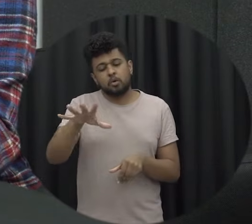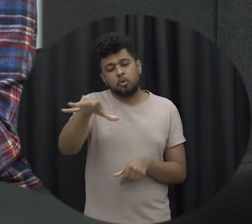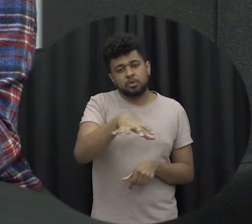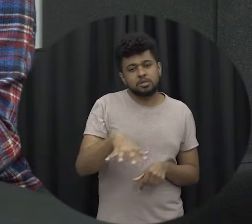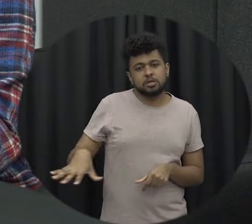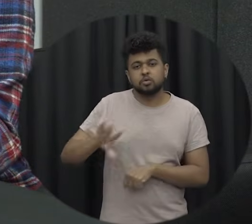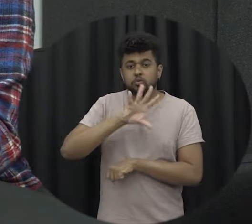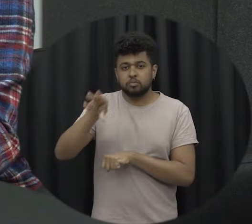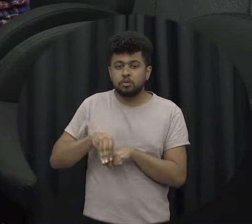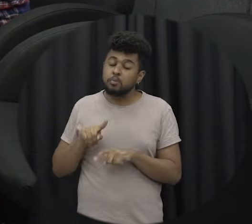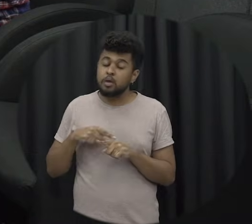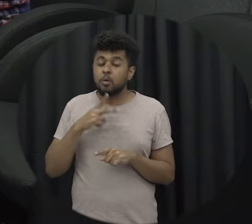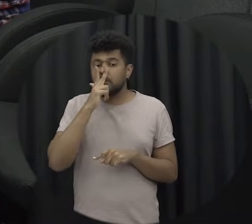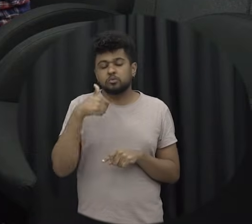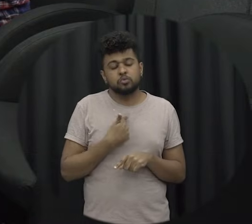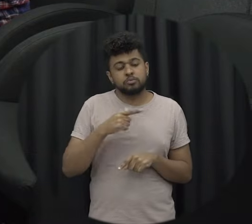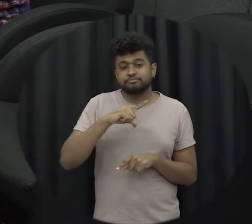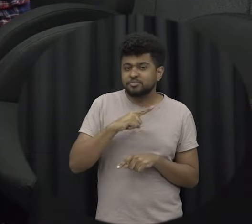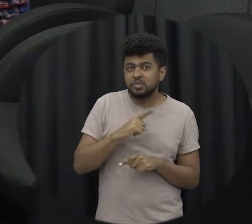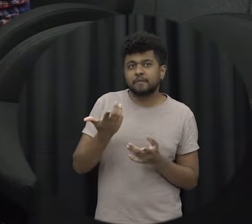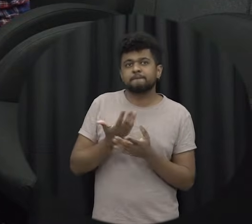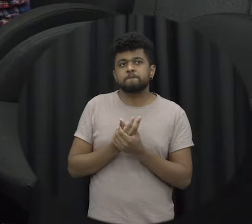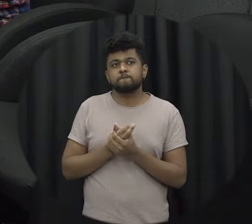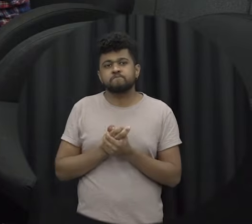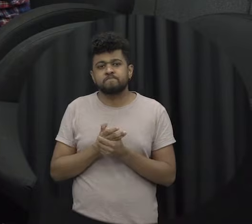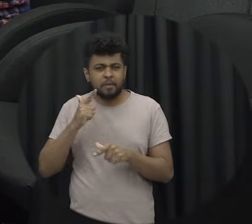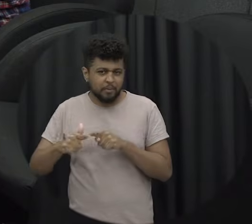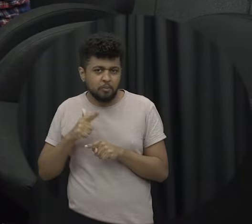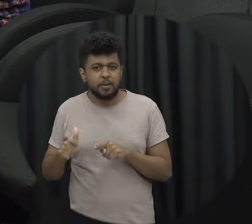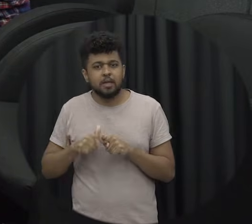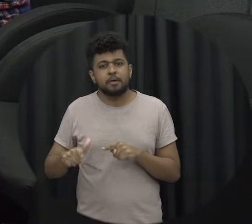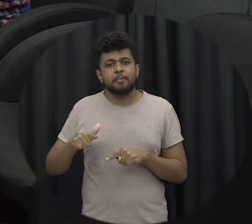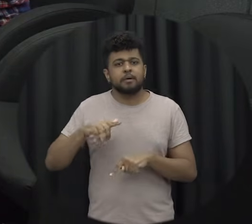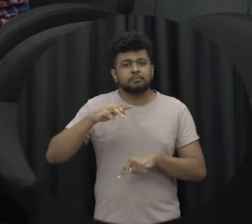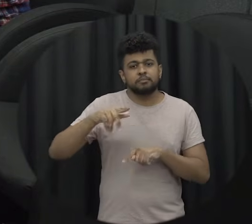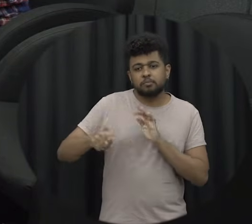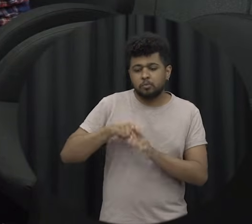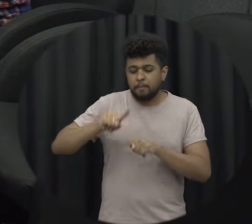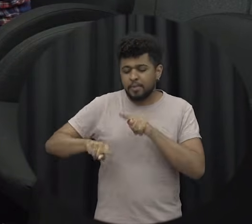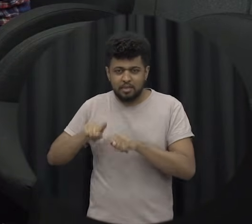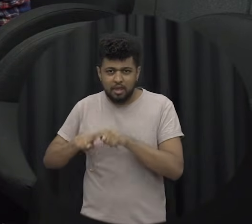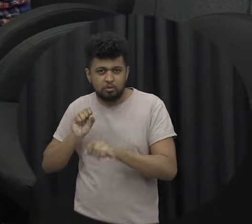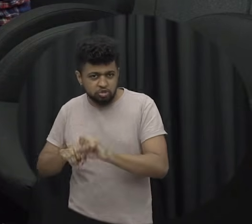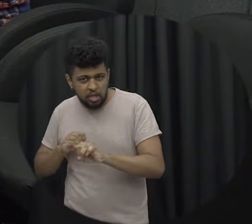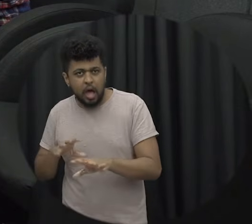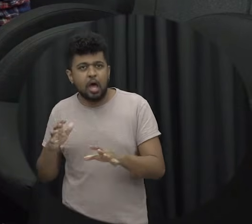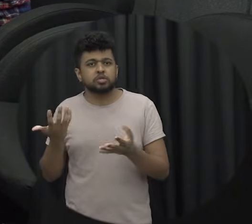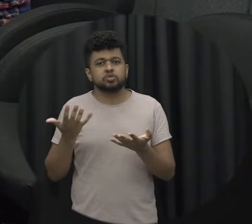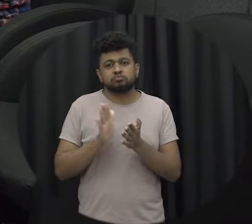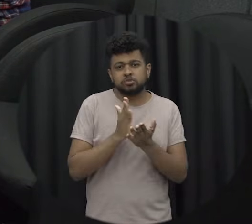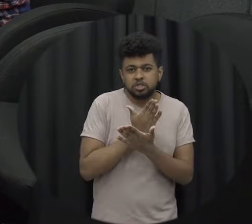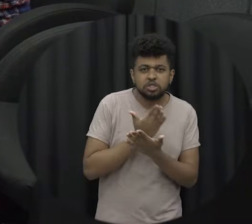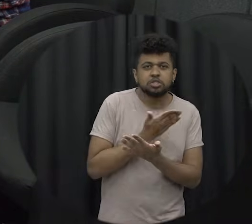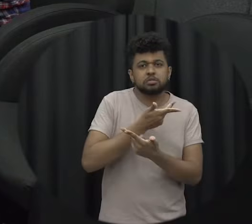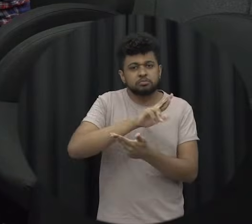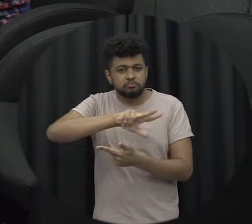ainda tem problemas com materiais didáticos, né, a gente ainda não tem tantos materiais didáticos